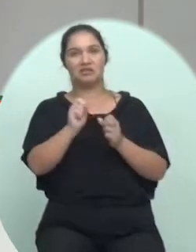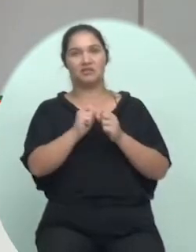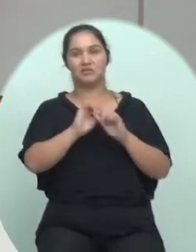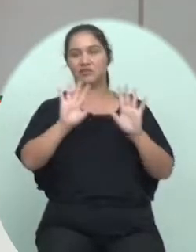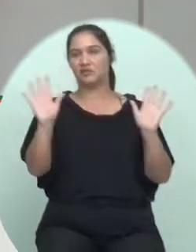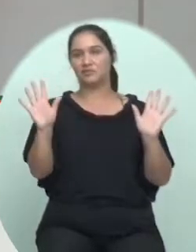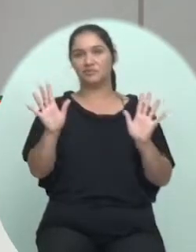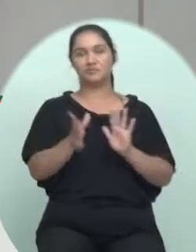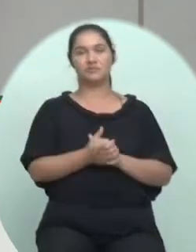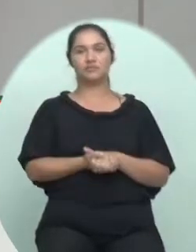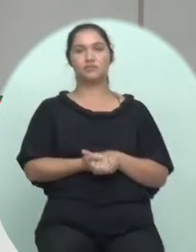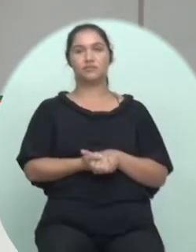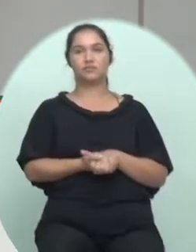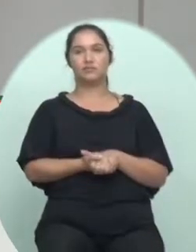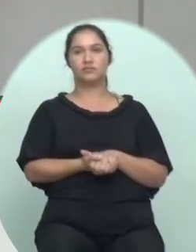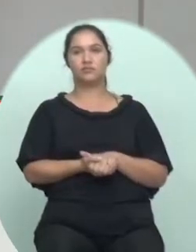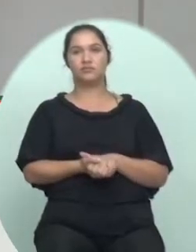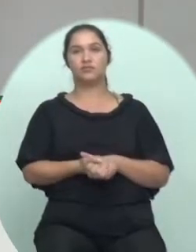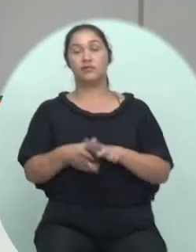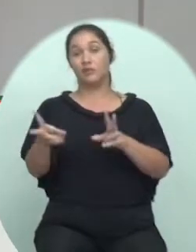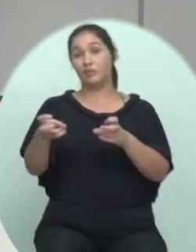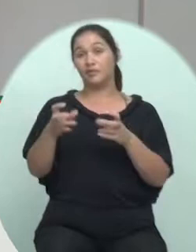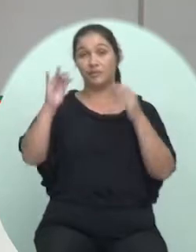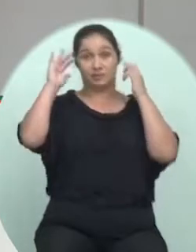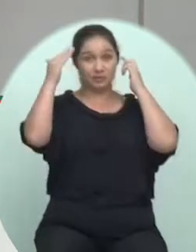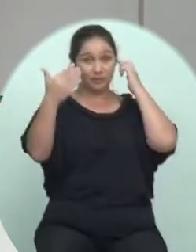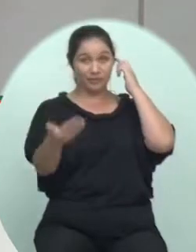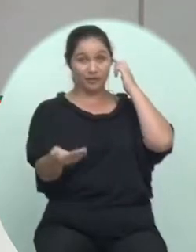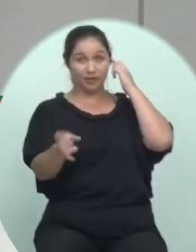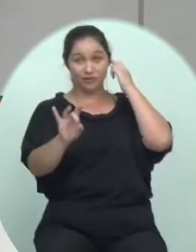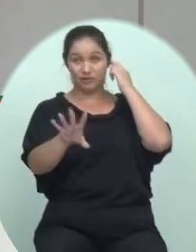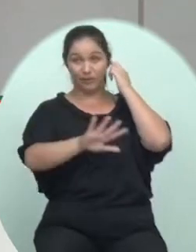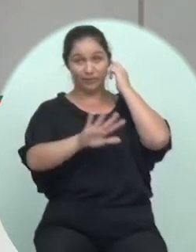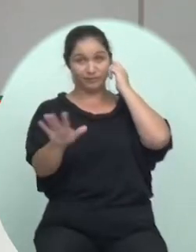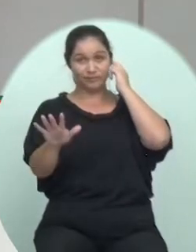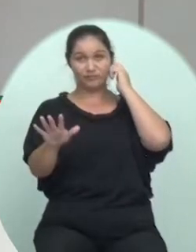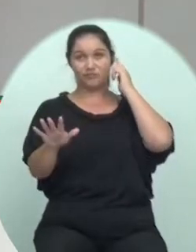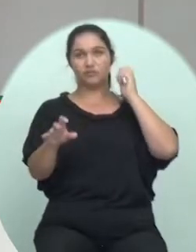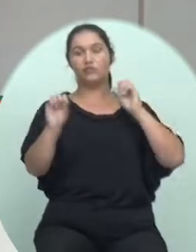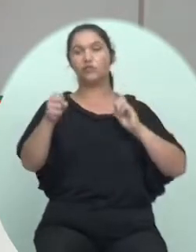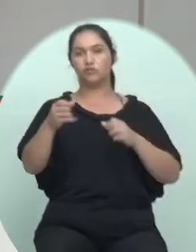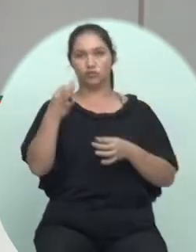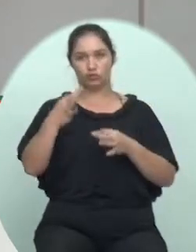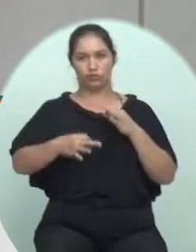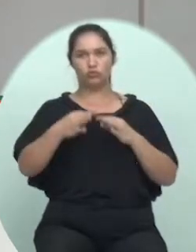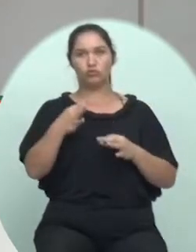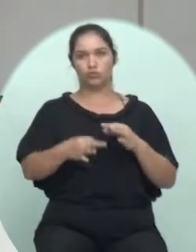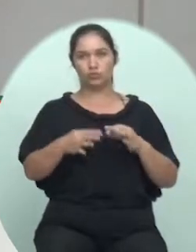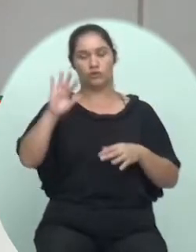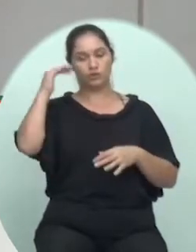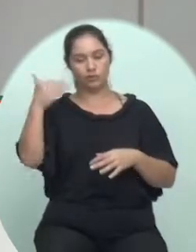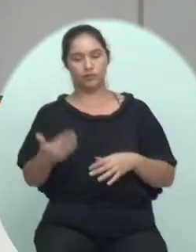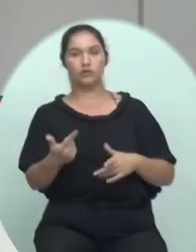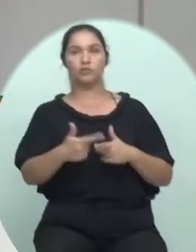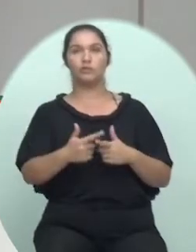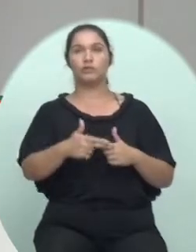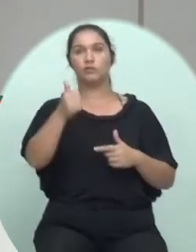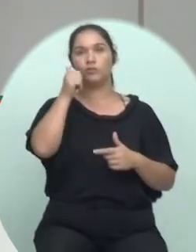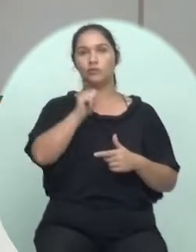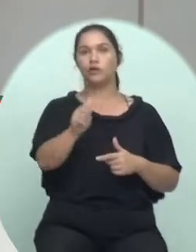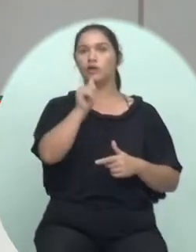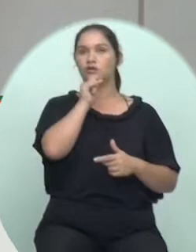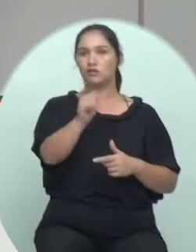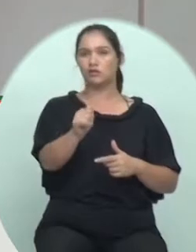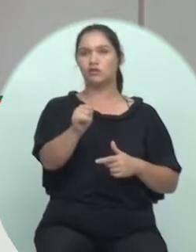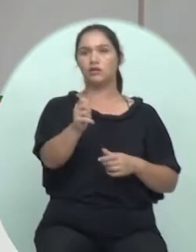longo prazo, né? A gente vê homenagens, que eu acho que realmente são justas, né? Nós temos mulheres que são exemplos